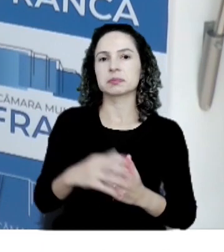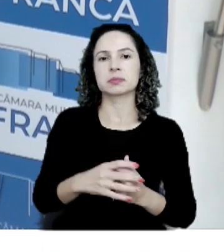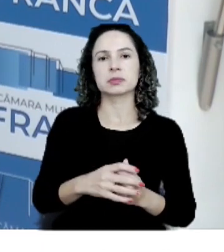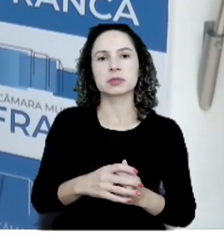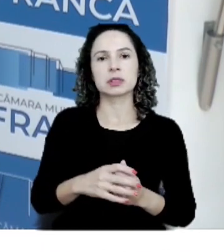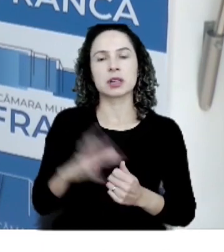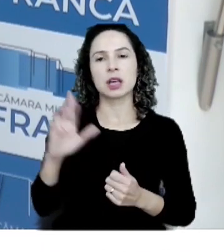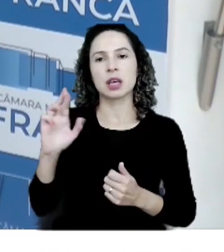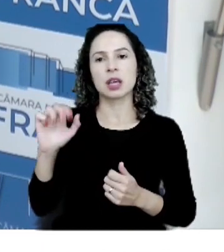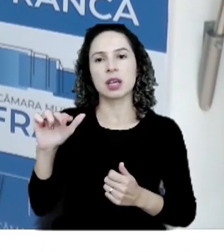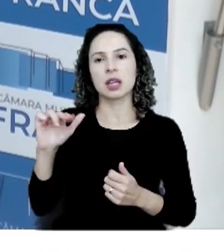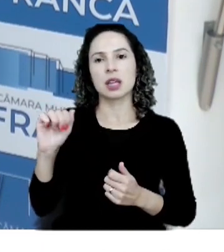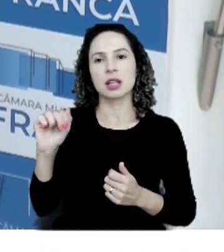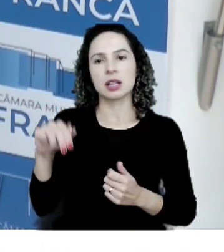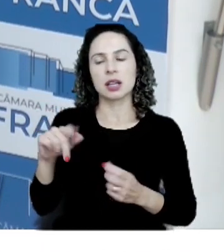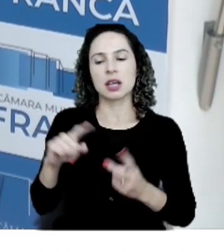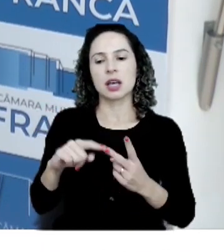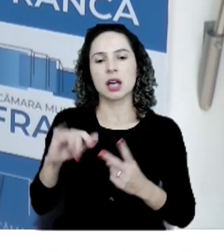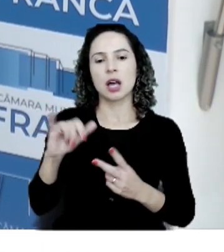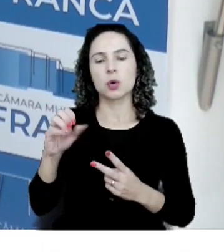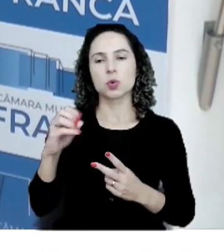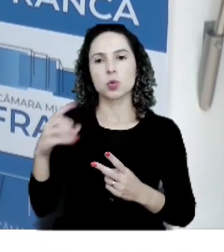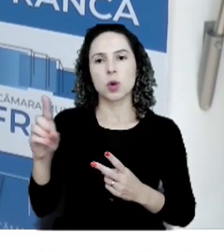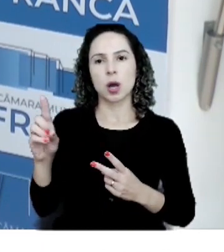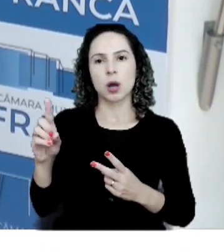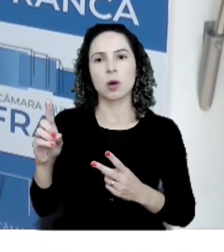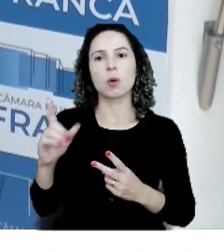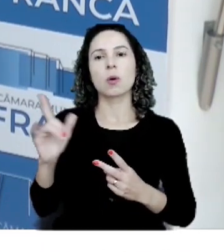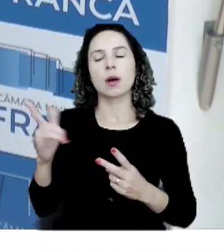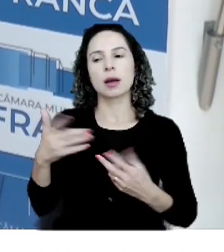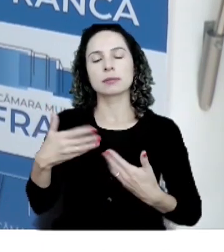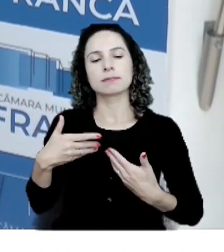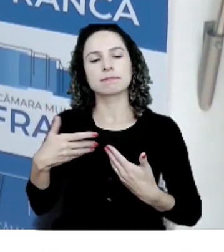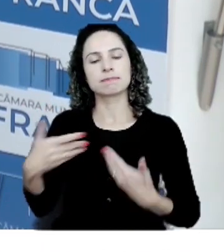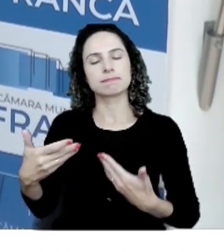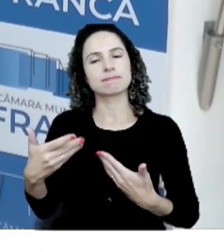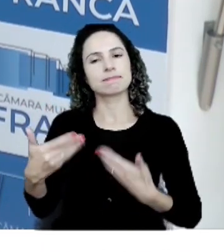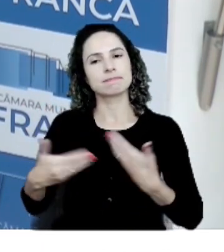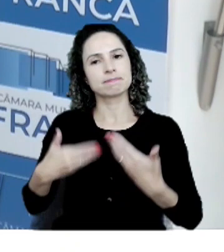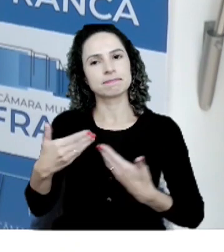Renan e ao João, que foram tão prestativos conosco.